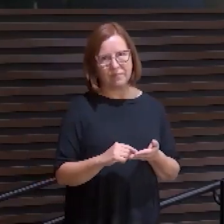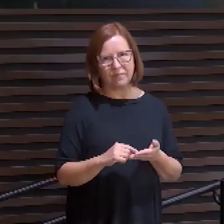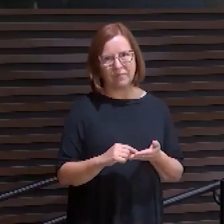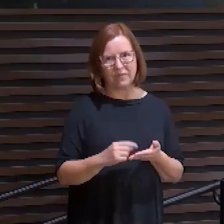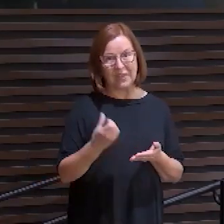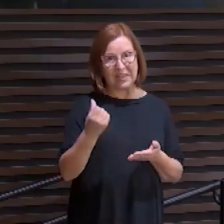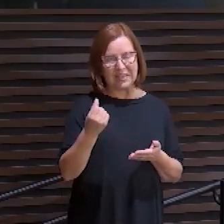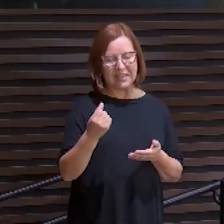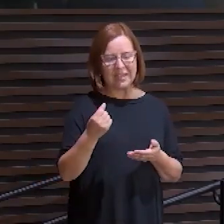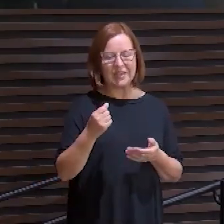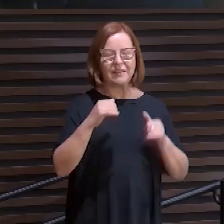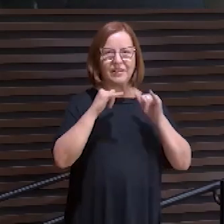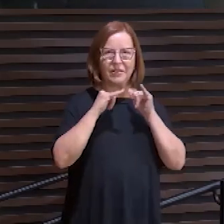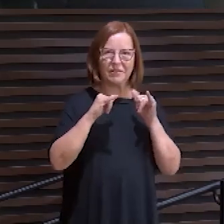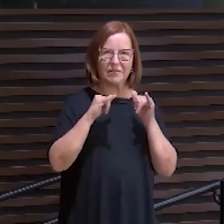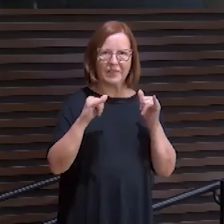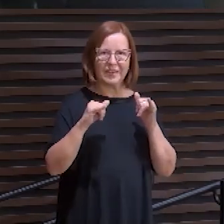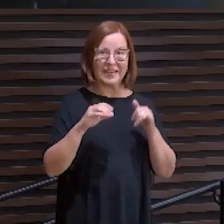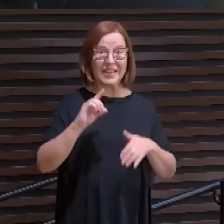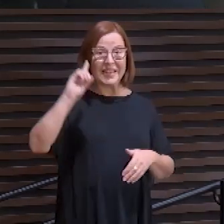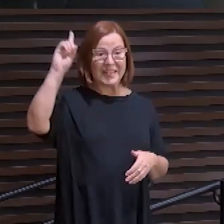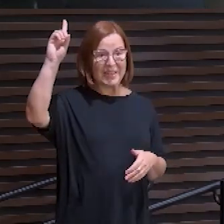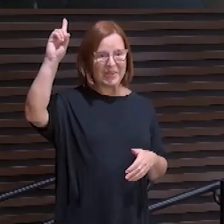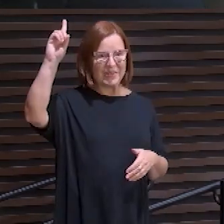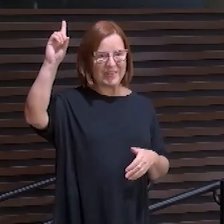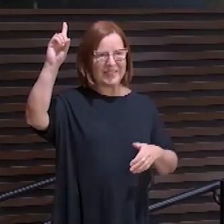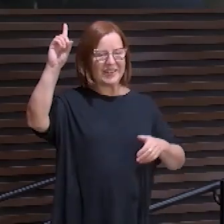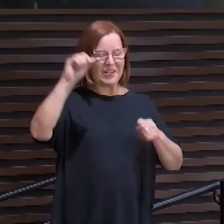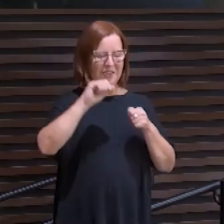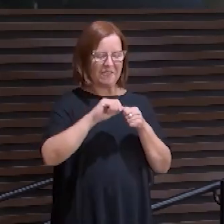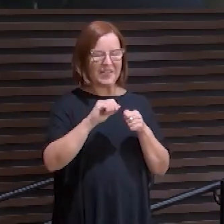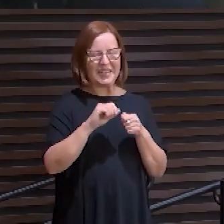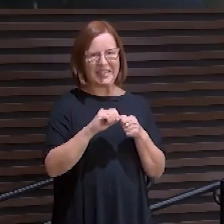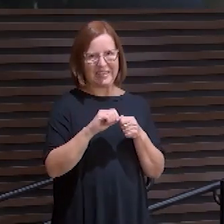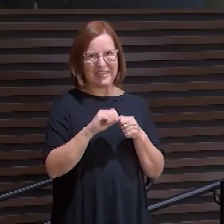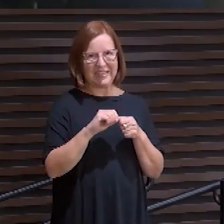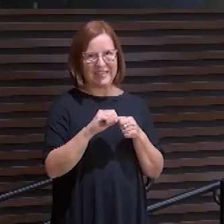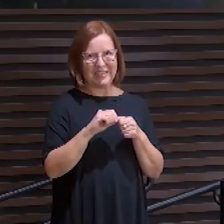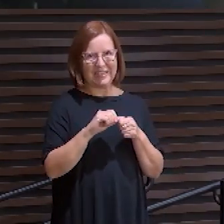6, ele vai dizer: Deus faz